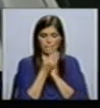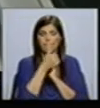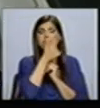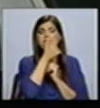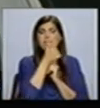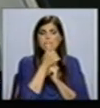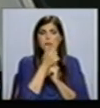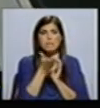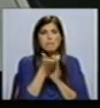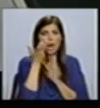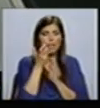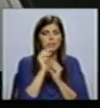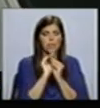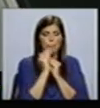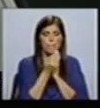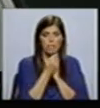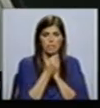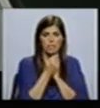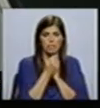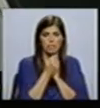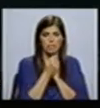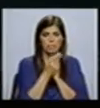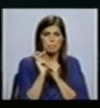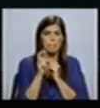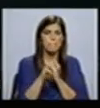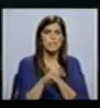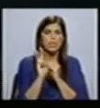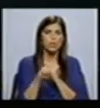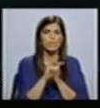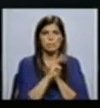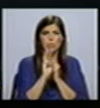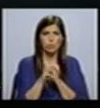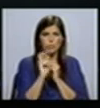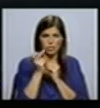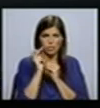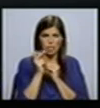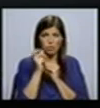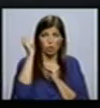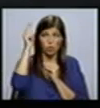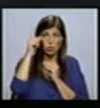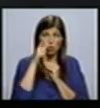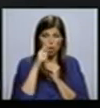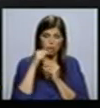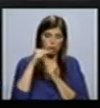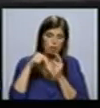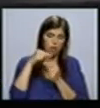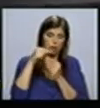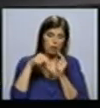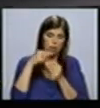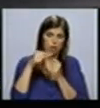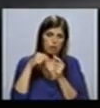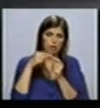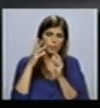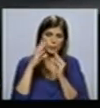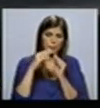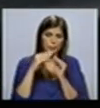é uma camada que foi exposta durante milhões de anos ao Sol. E à medida que foi rodando sobre si própria, ele foi perdendo essa camada